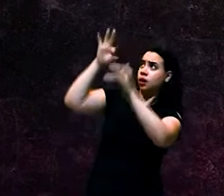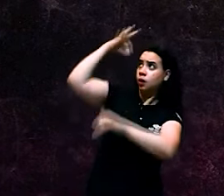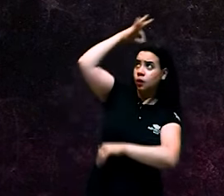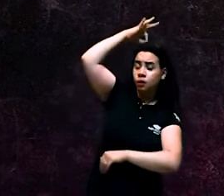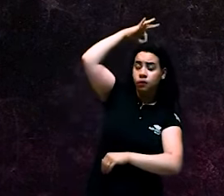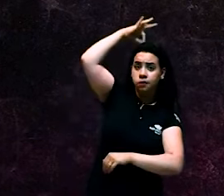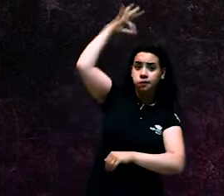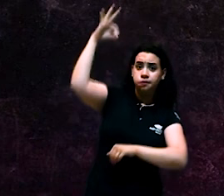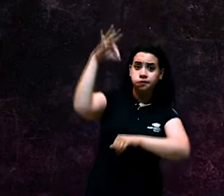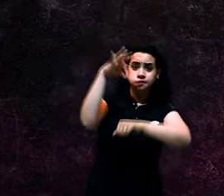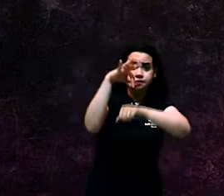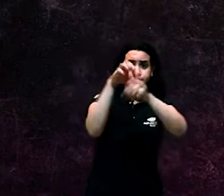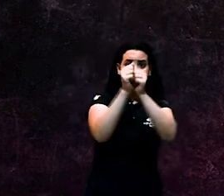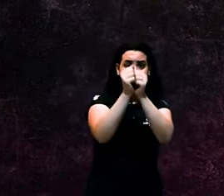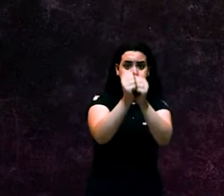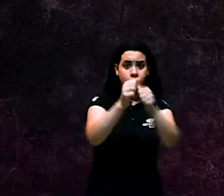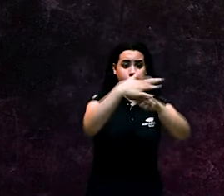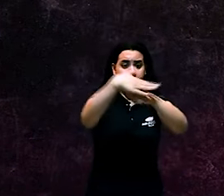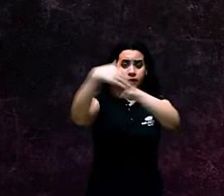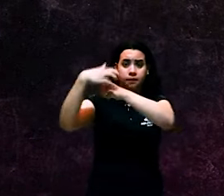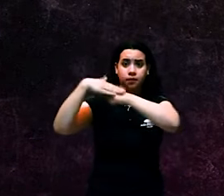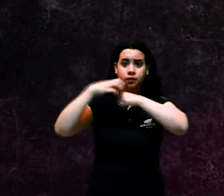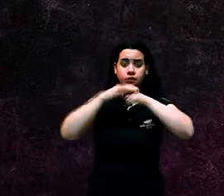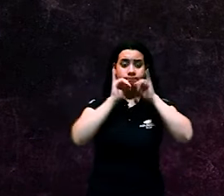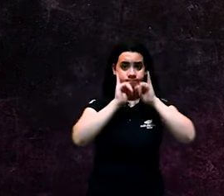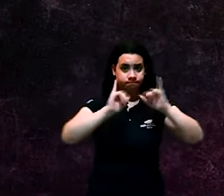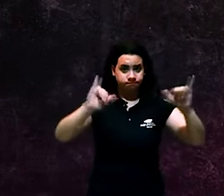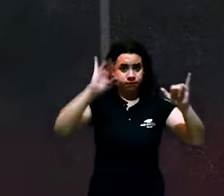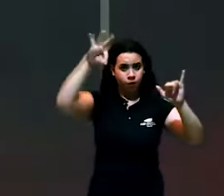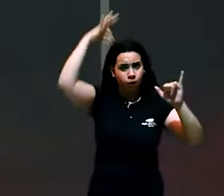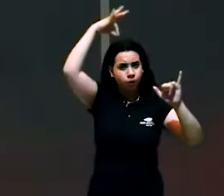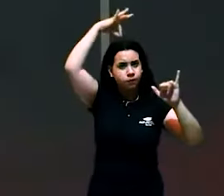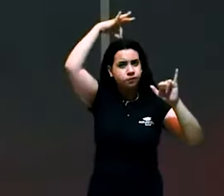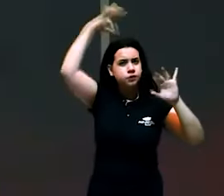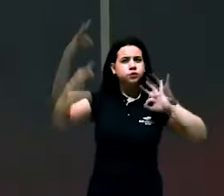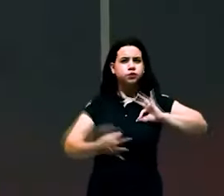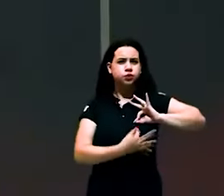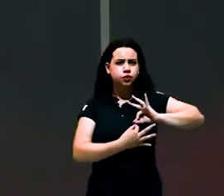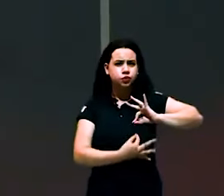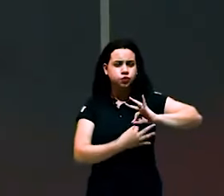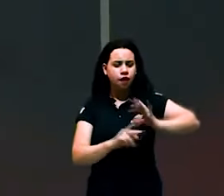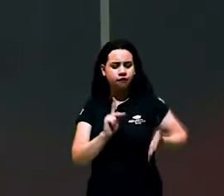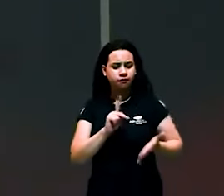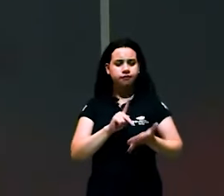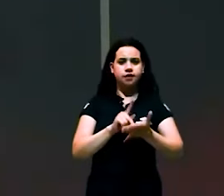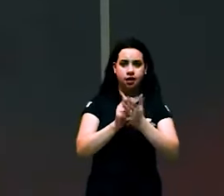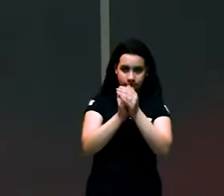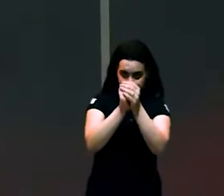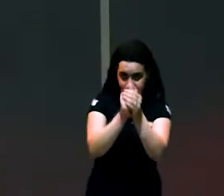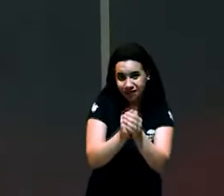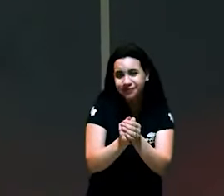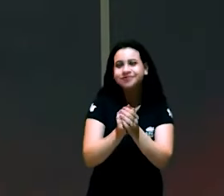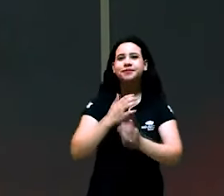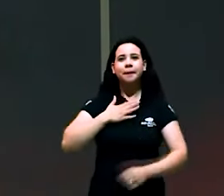O Espírito da Verdade. Amém. Prazer poder estar juntos novamente